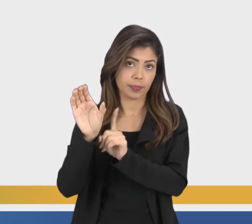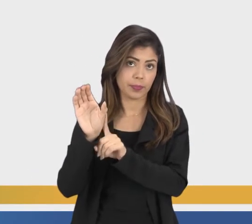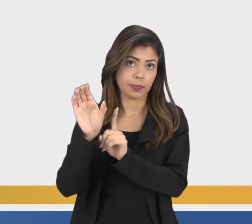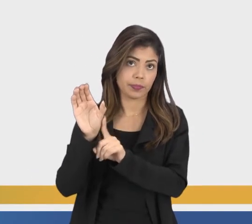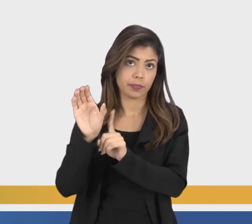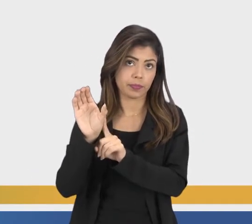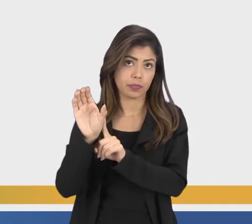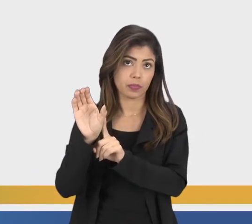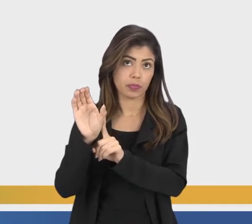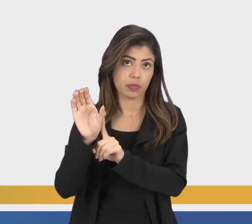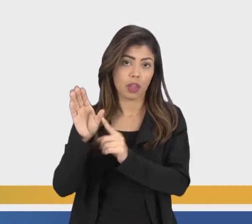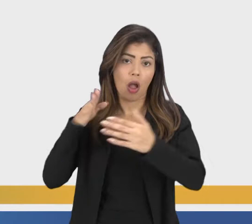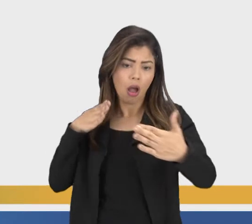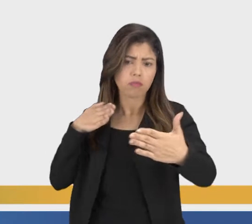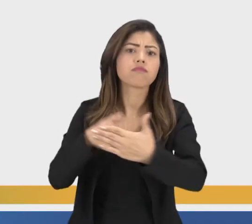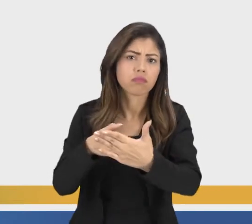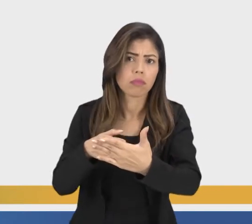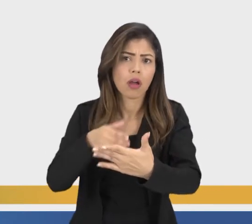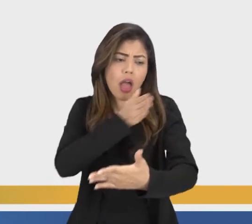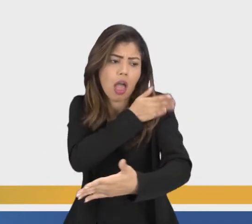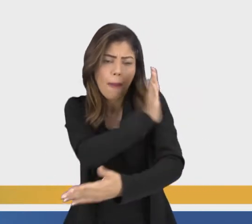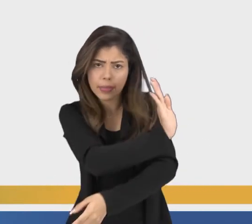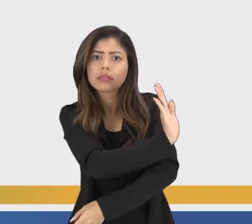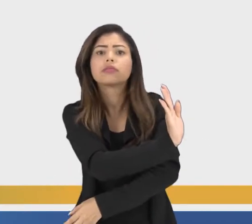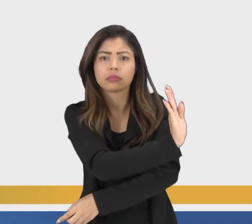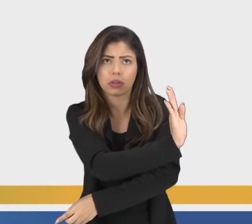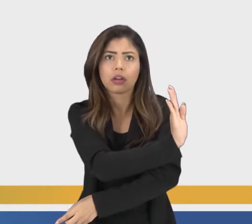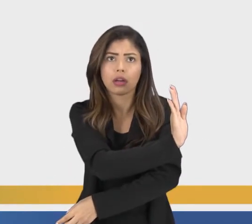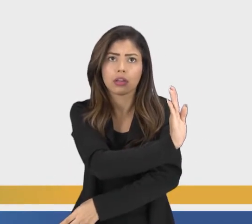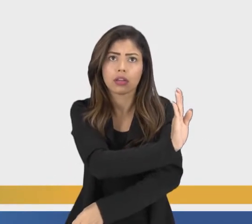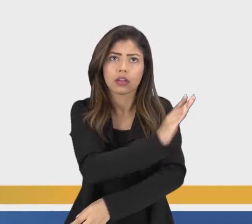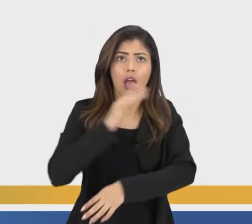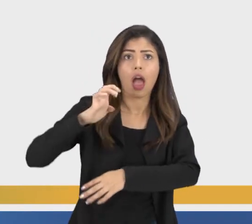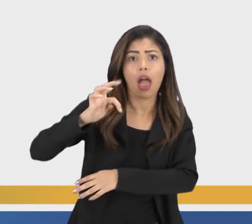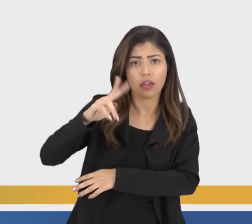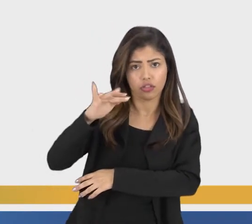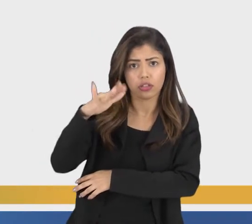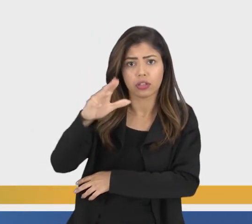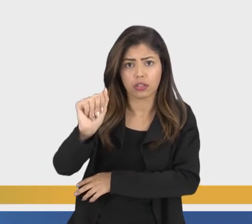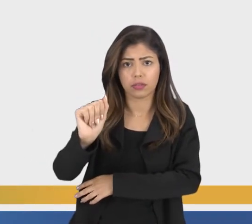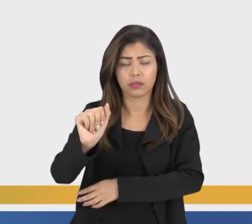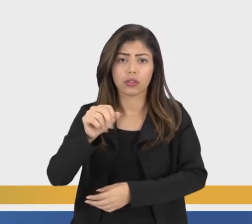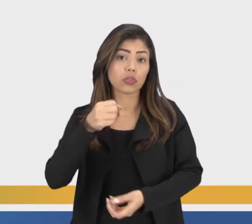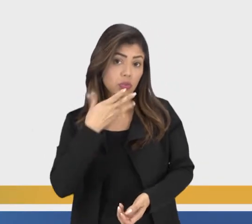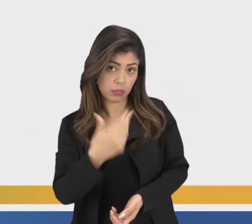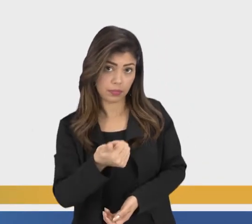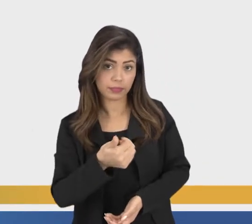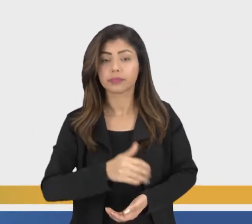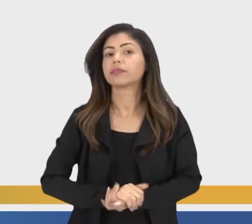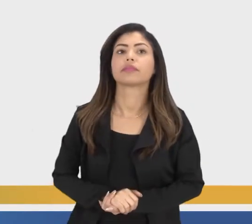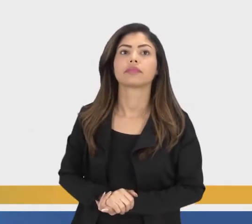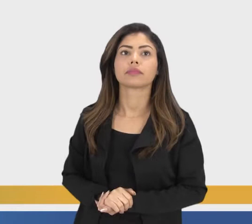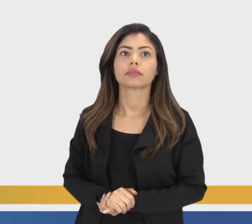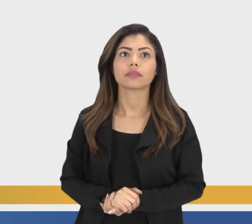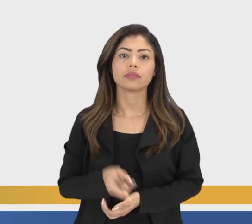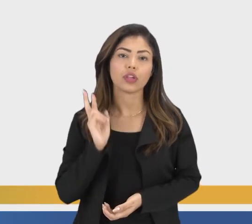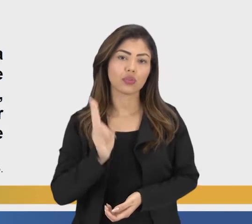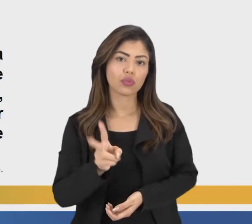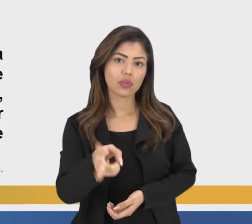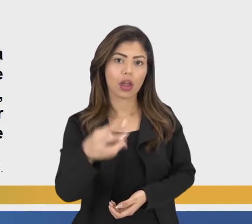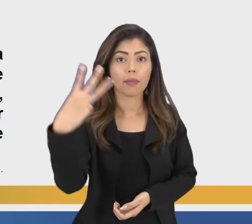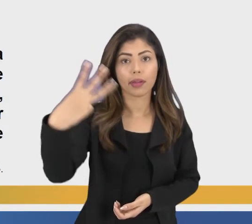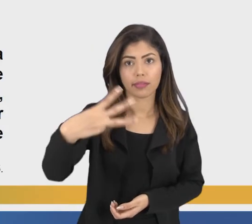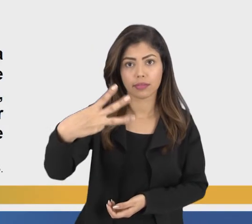letra C, combater discriminações étnicas. Tudo bem? Vamos avançar para a